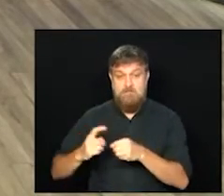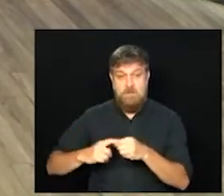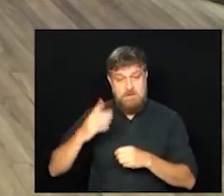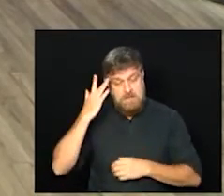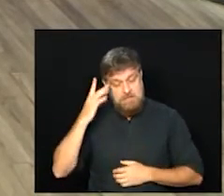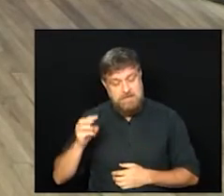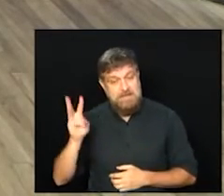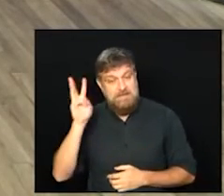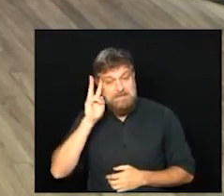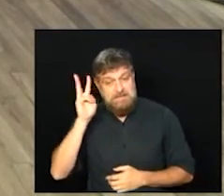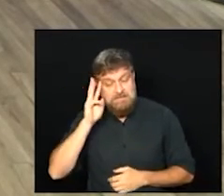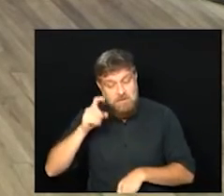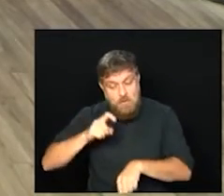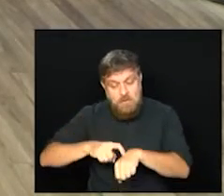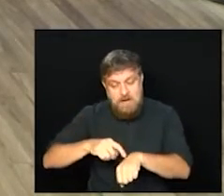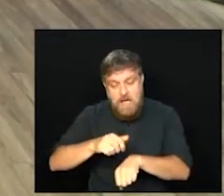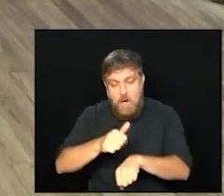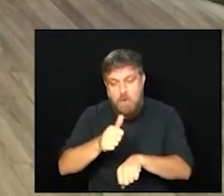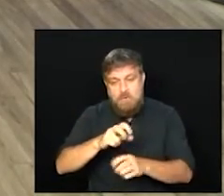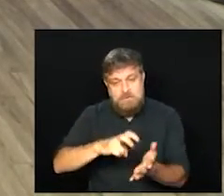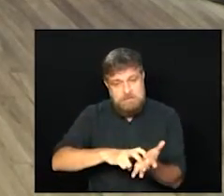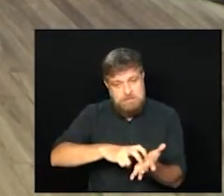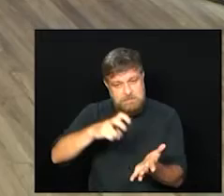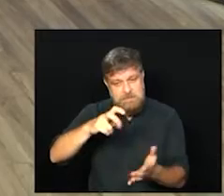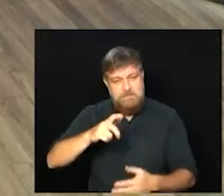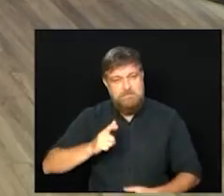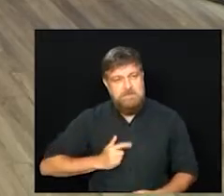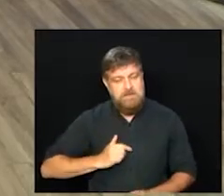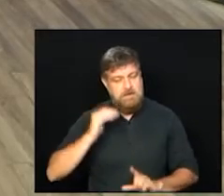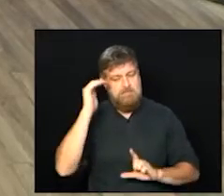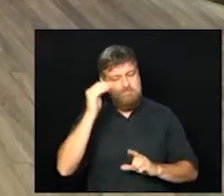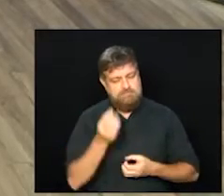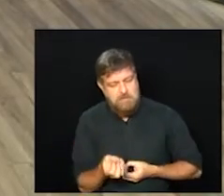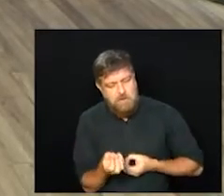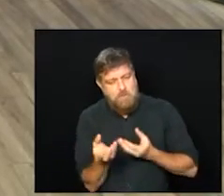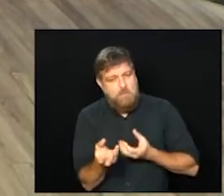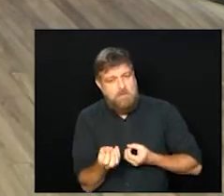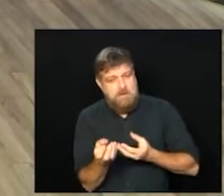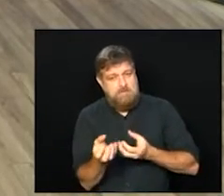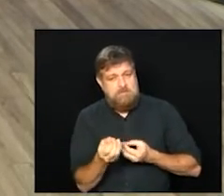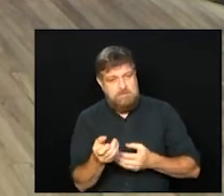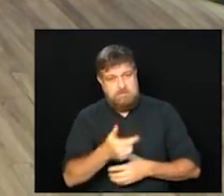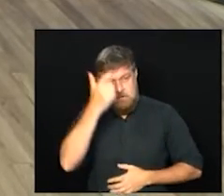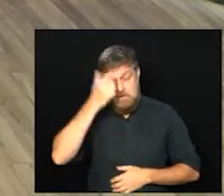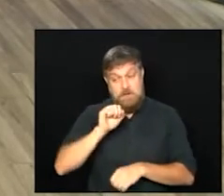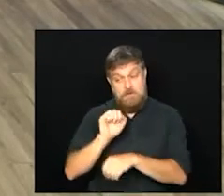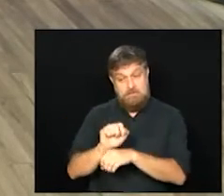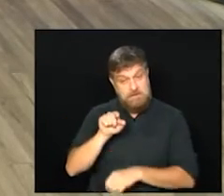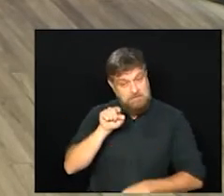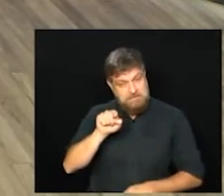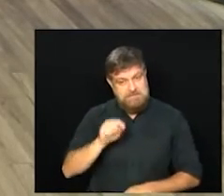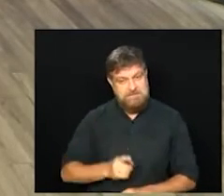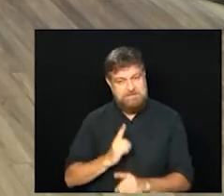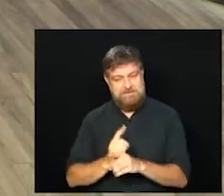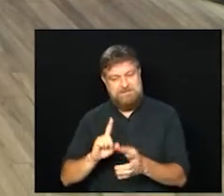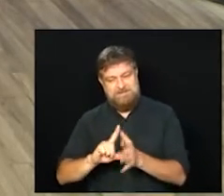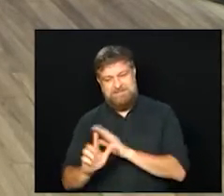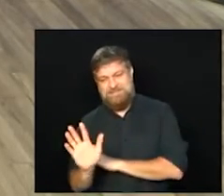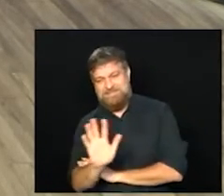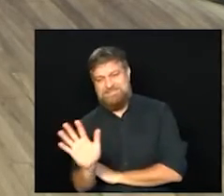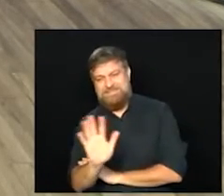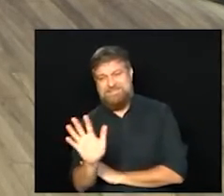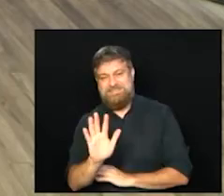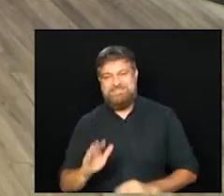na terça-feira, às 11h com muitas informações. Eu te espero até lá. Tchau, tchau.